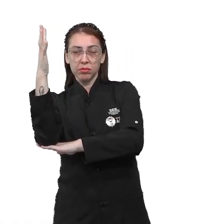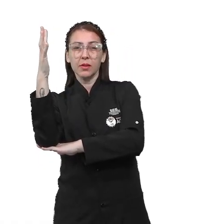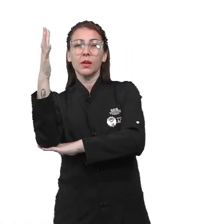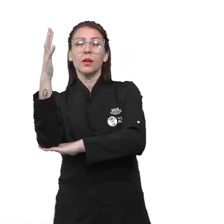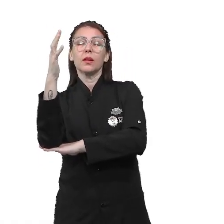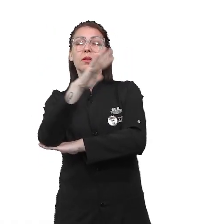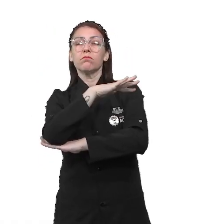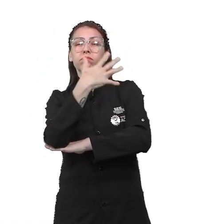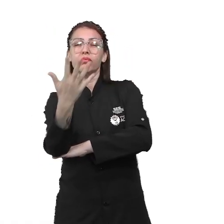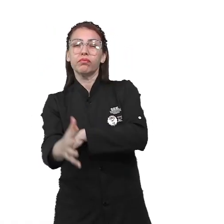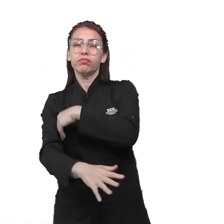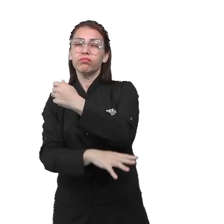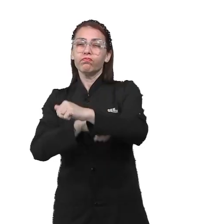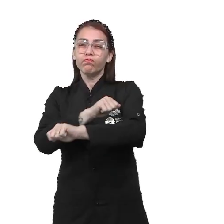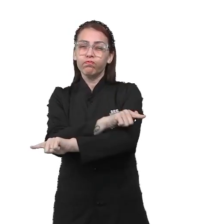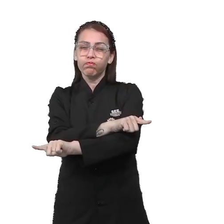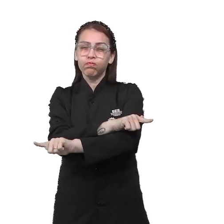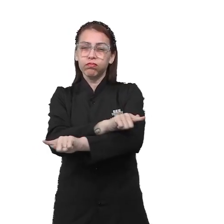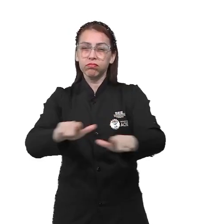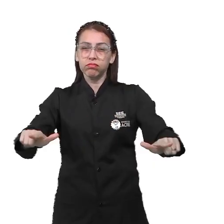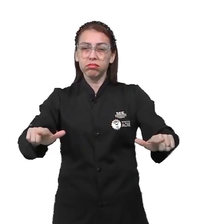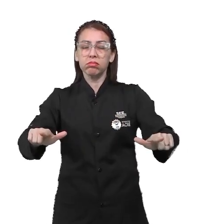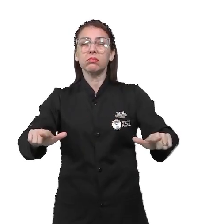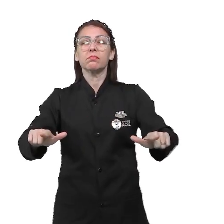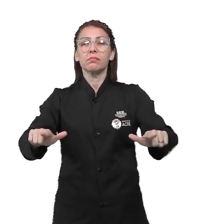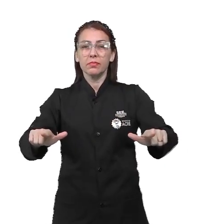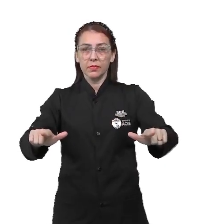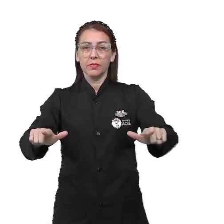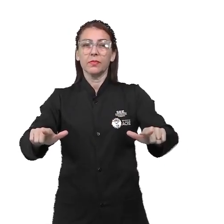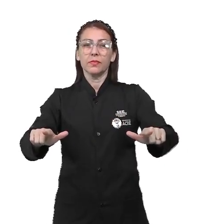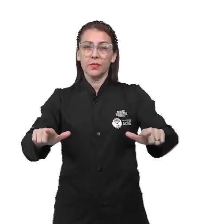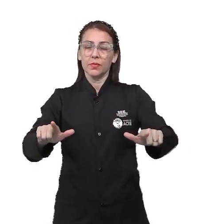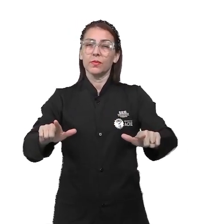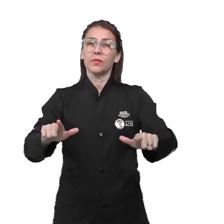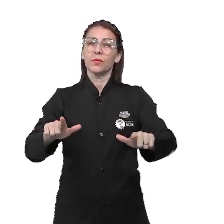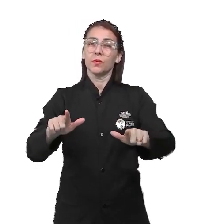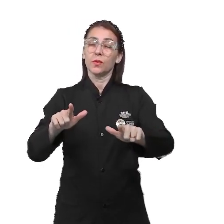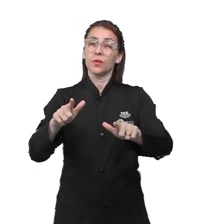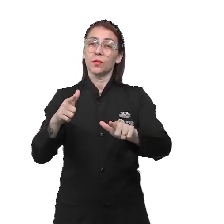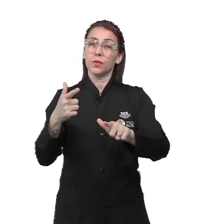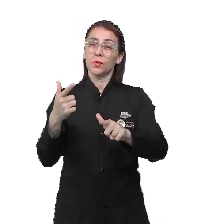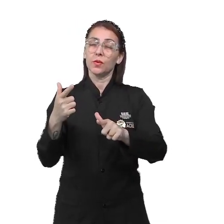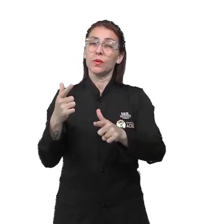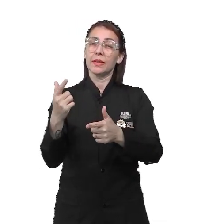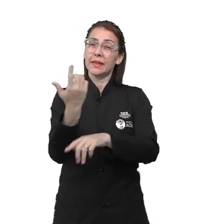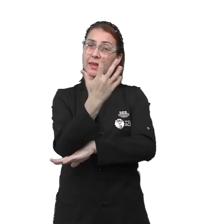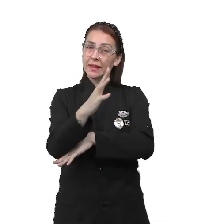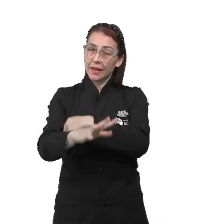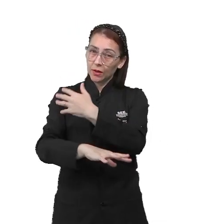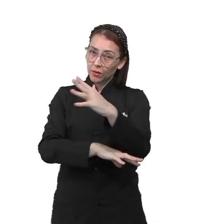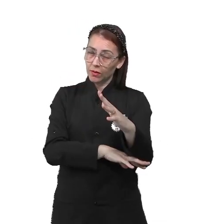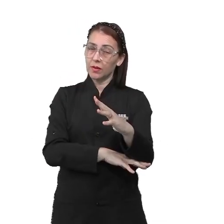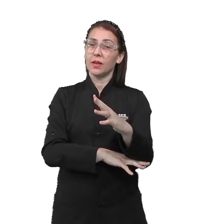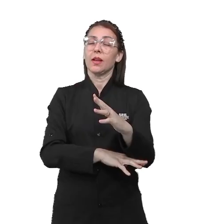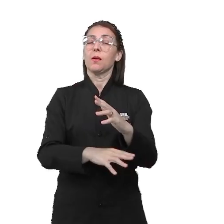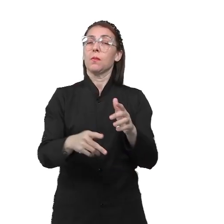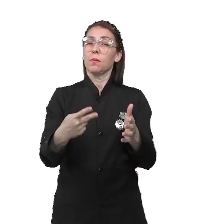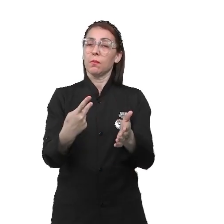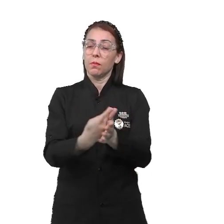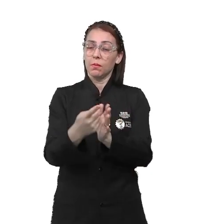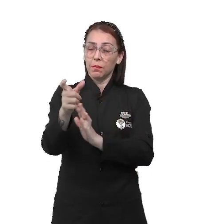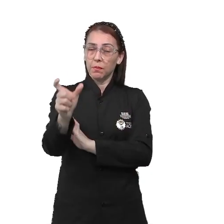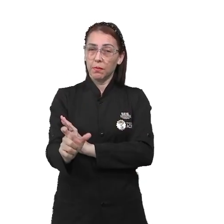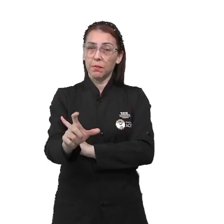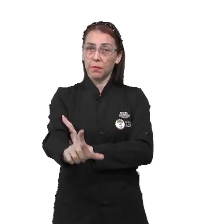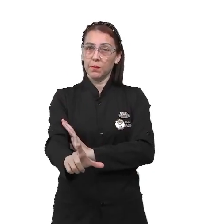o pau-brasil é o início da devastação dos nossos recursos naturais por parte dos portugueses. E a ocupação